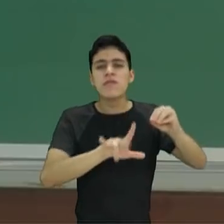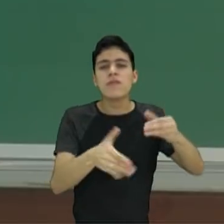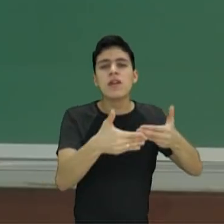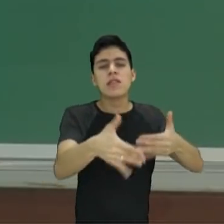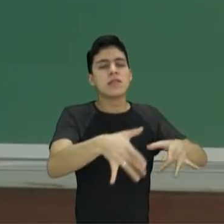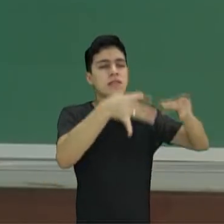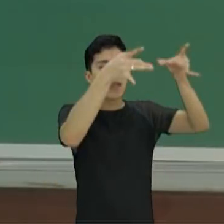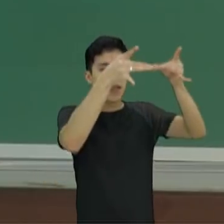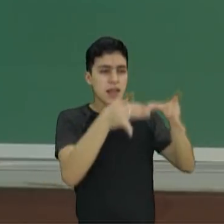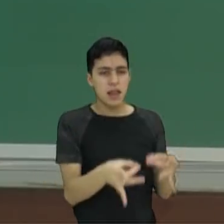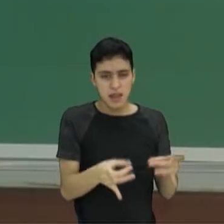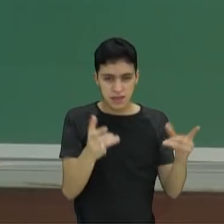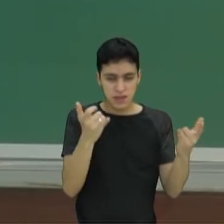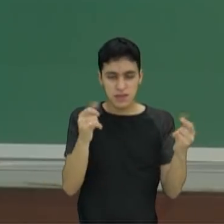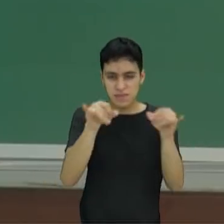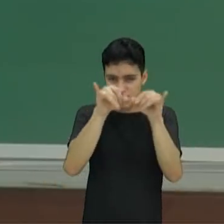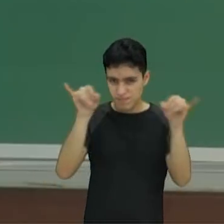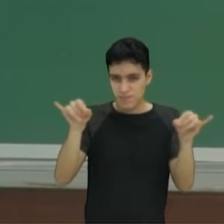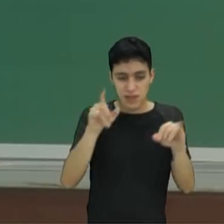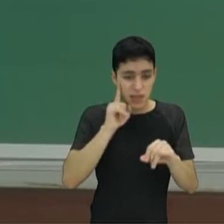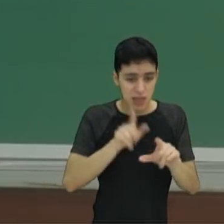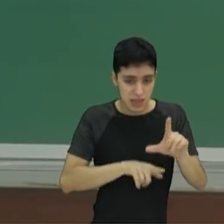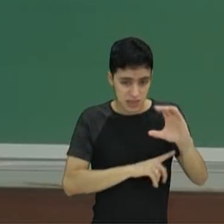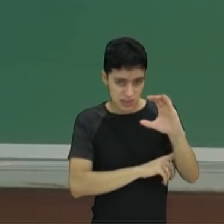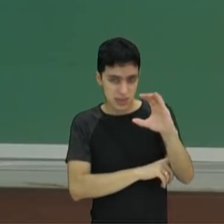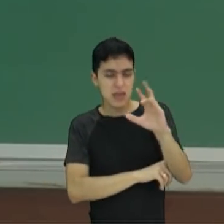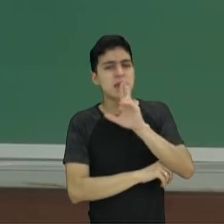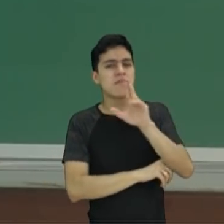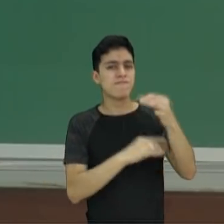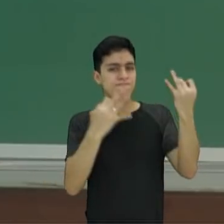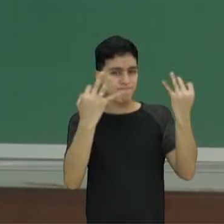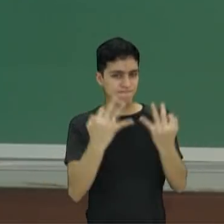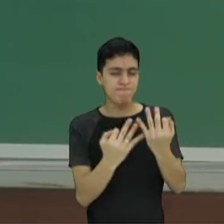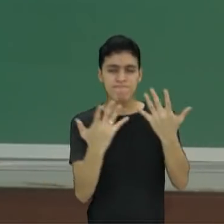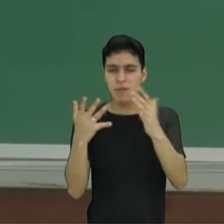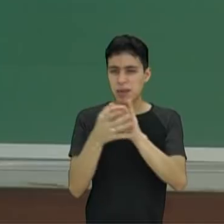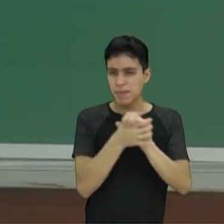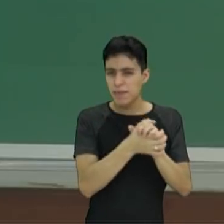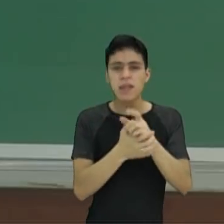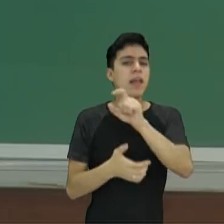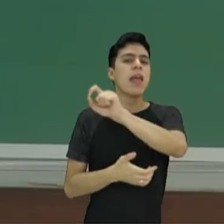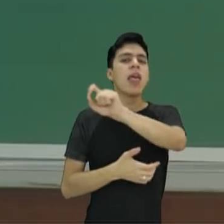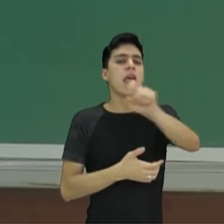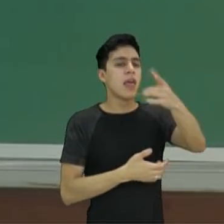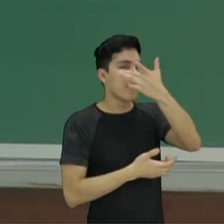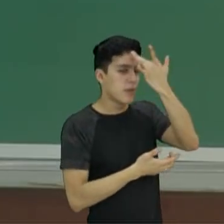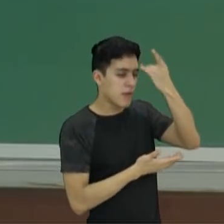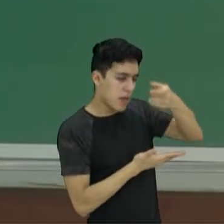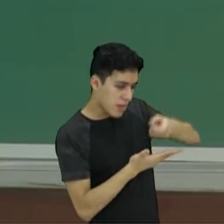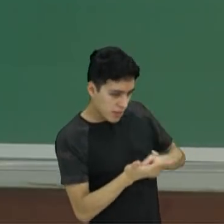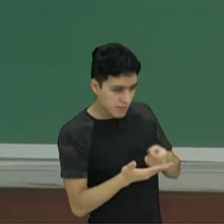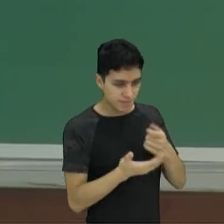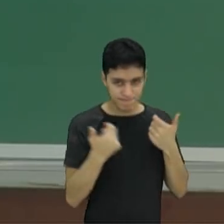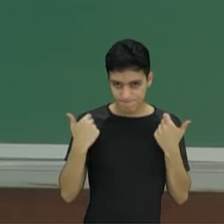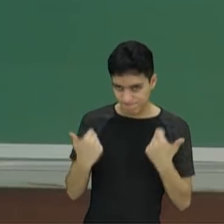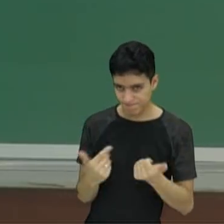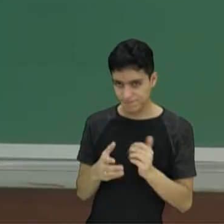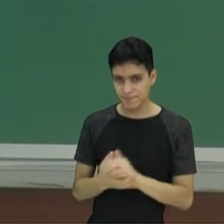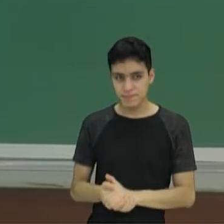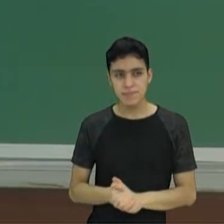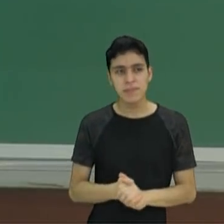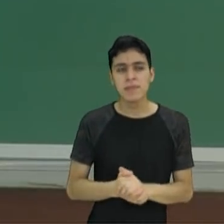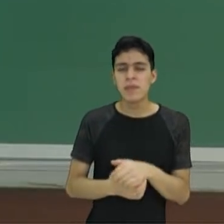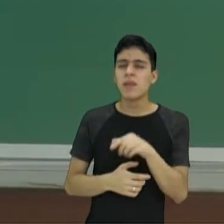detalhado na notícia. Letra C, resposta correta. Parabéns para quem anotou essa daí. Agora